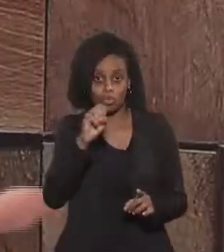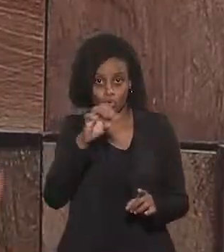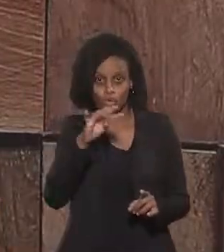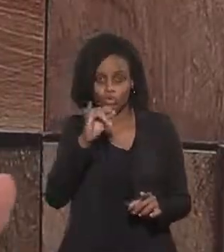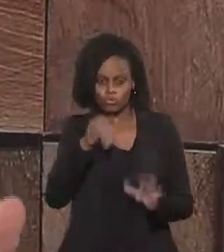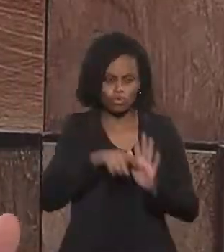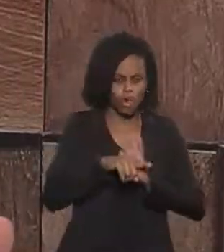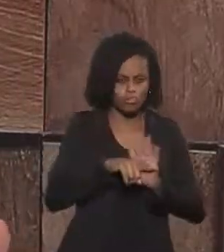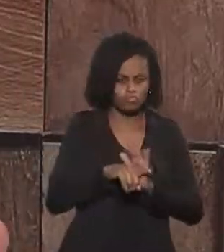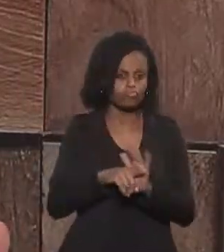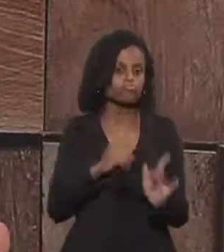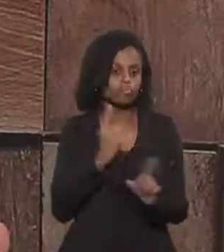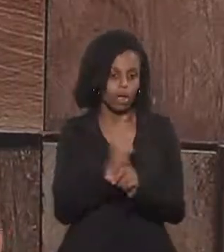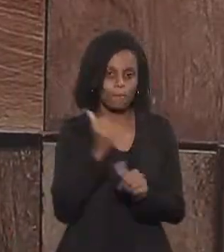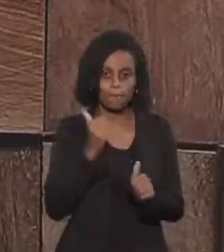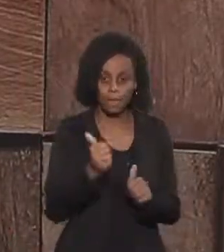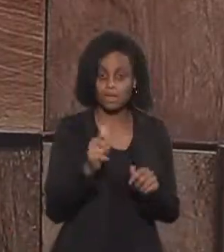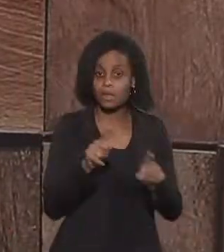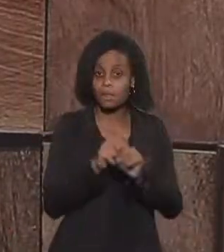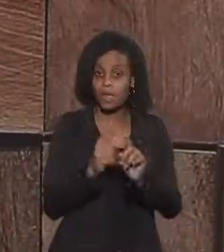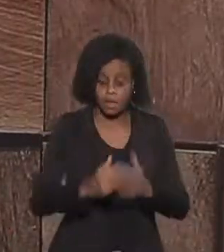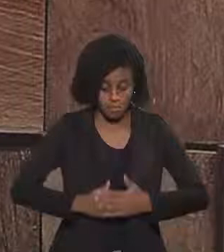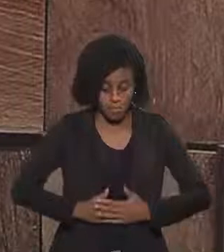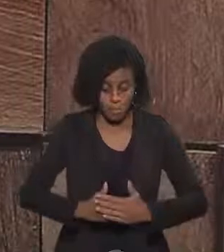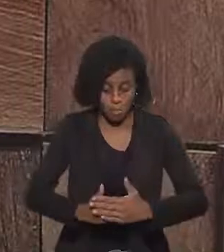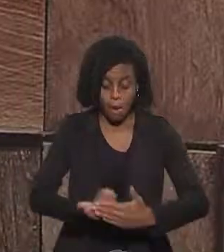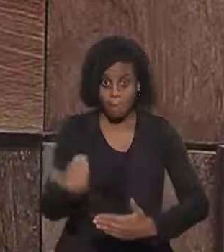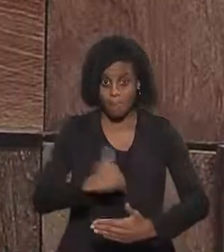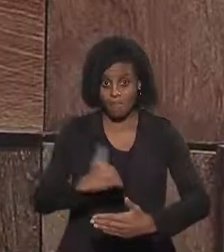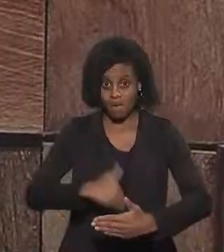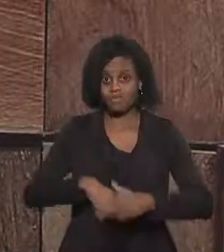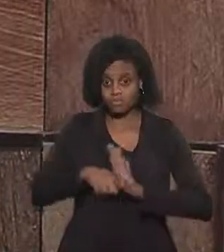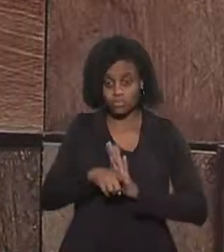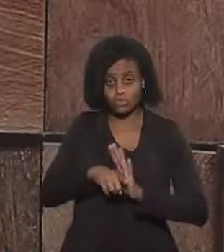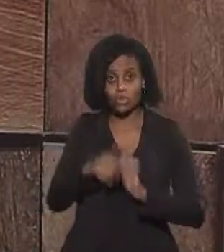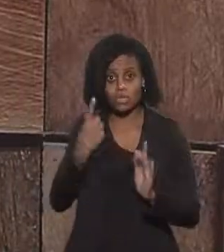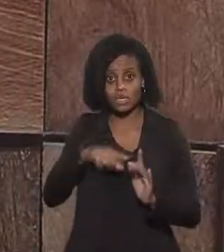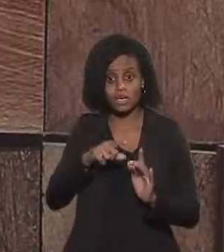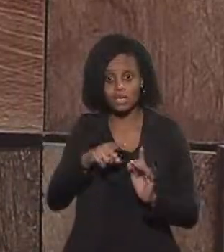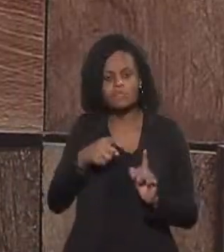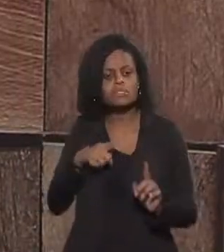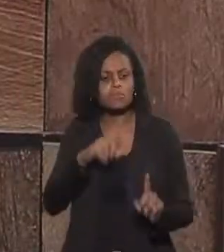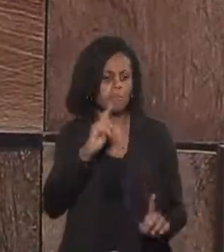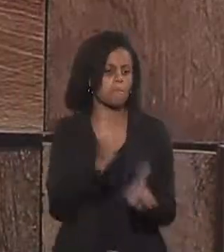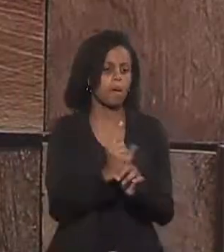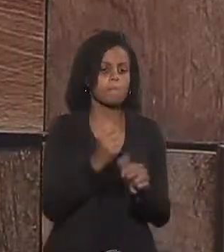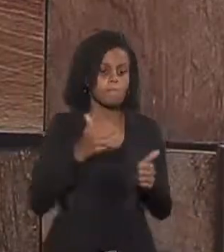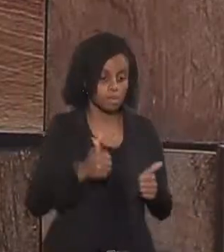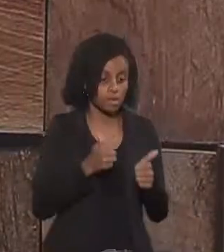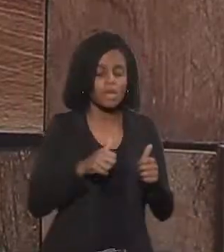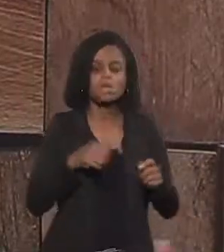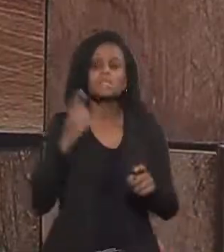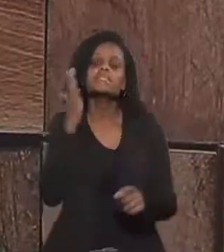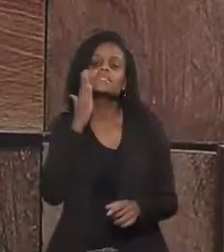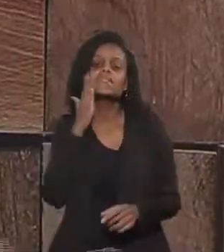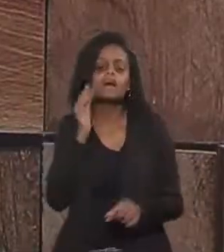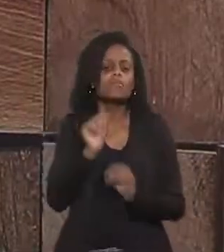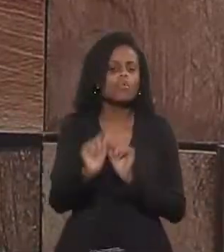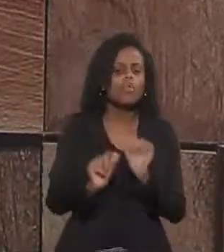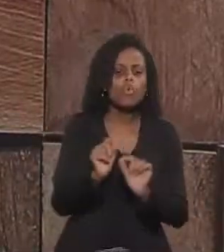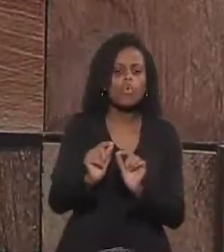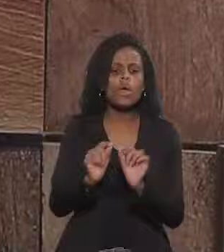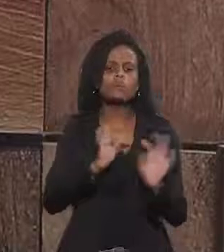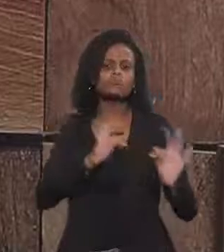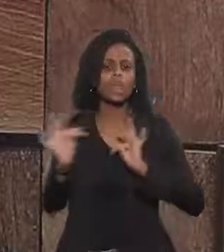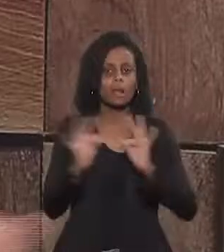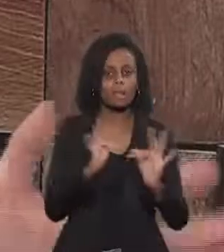intraútero, uma vez que você fez o diagnóstico, você vai começar a traçar qual o plano de conduta, entendeu? Quem vai precisar de cirurgia recente, quem vai